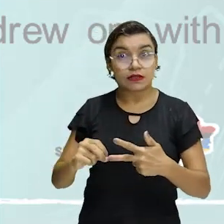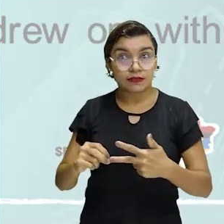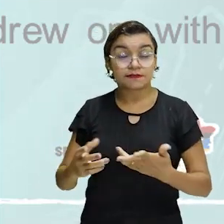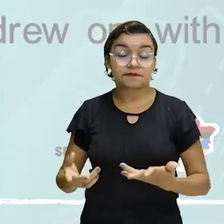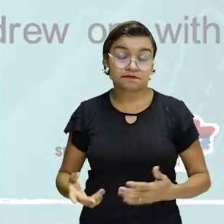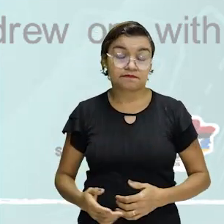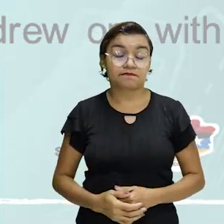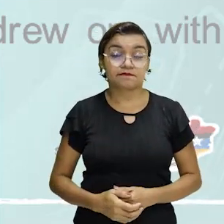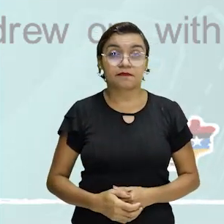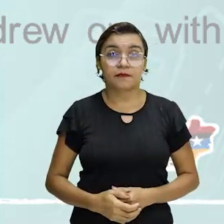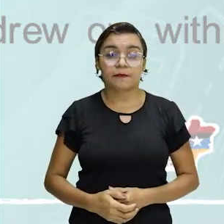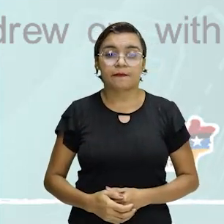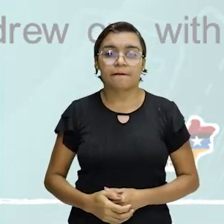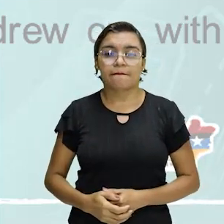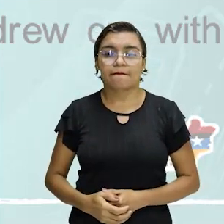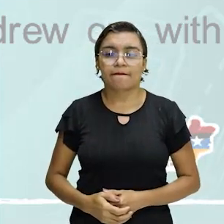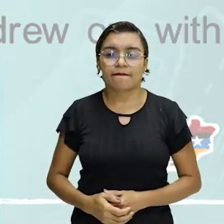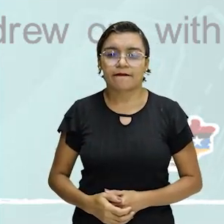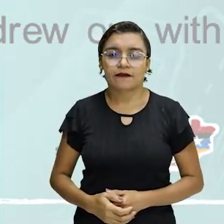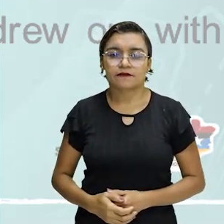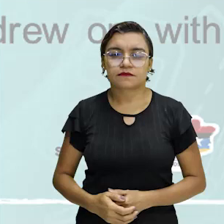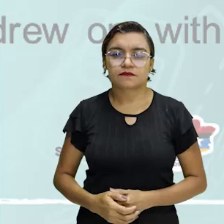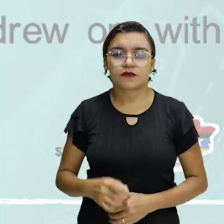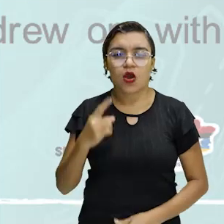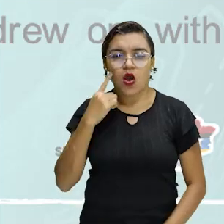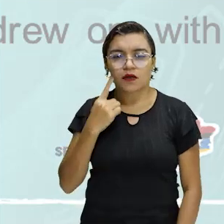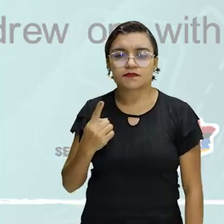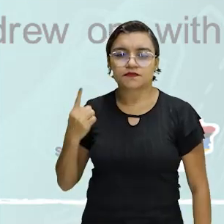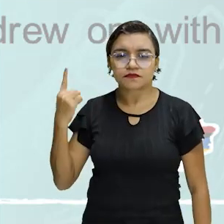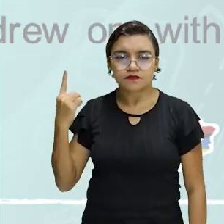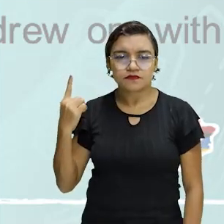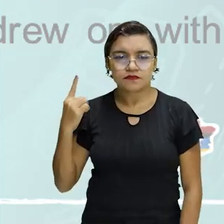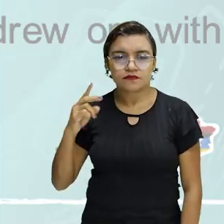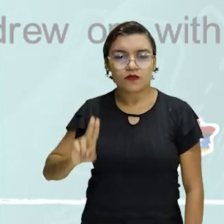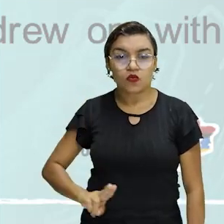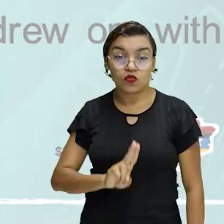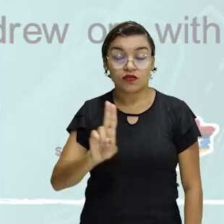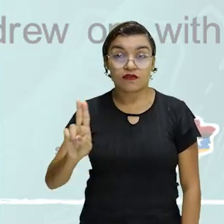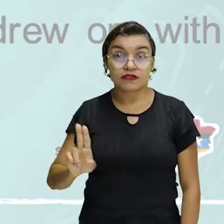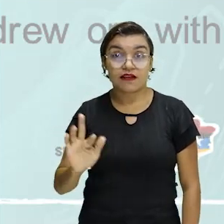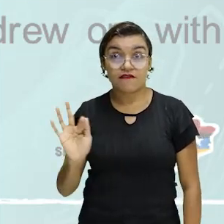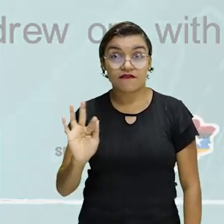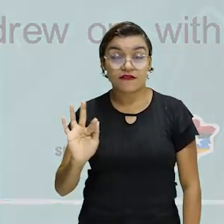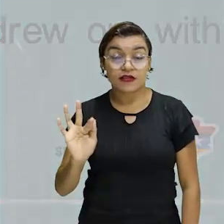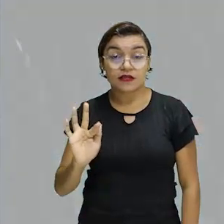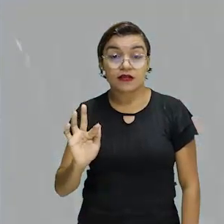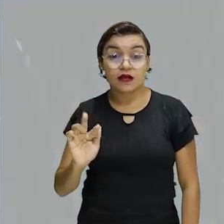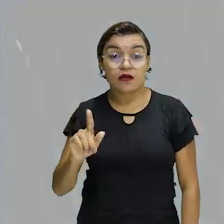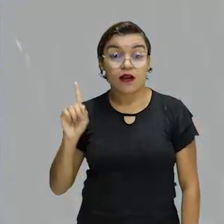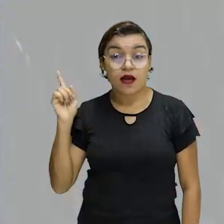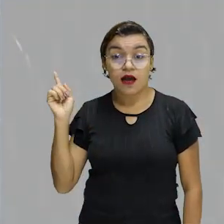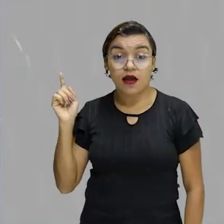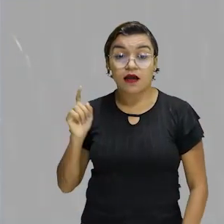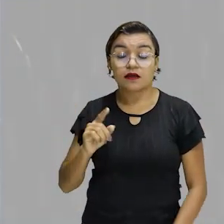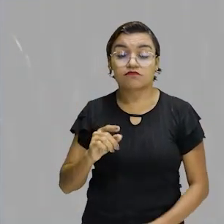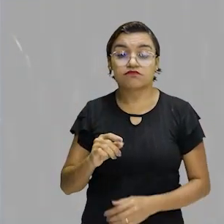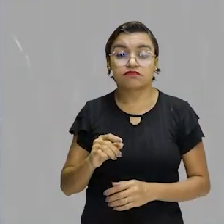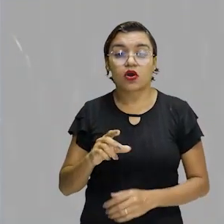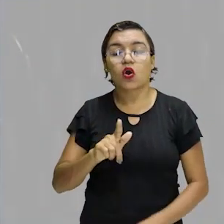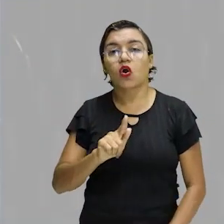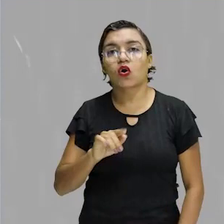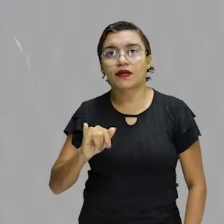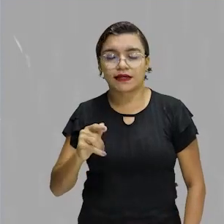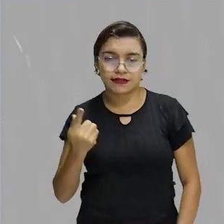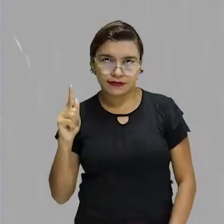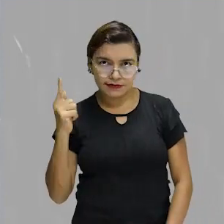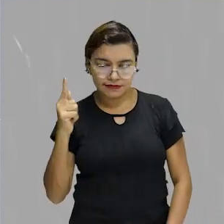Enem, você vê a citação nessa Universidade Federal de Goiás de um texto justamente de um autor muito famoso, um